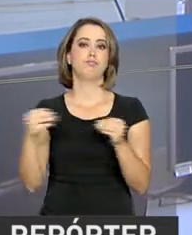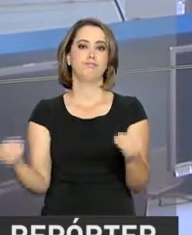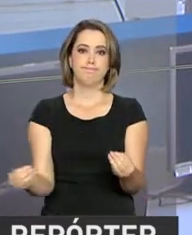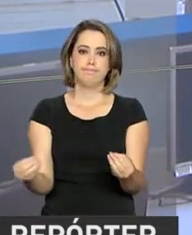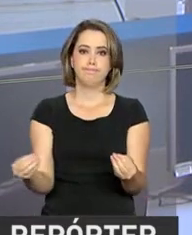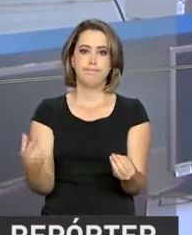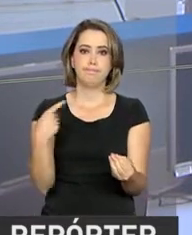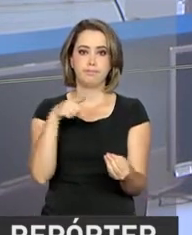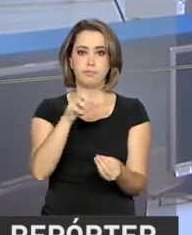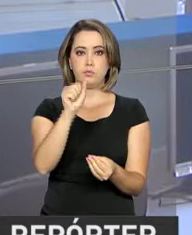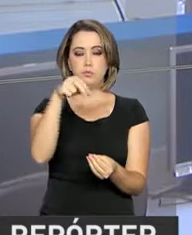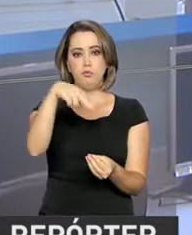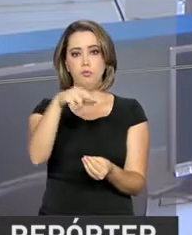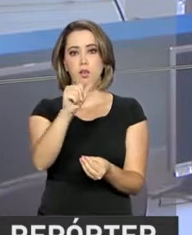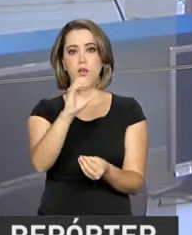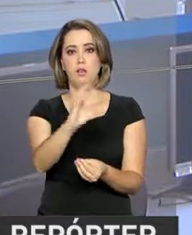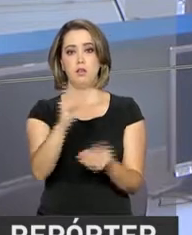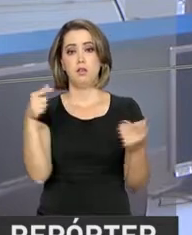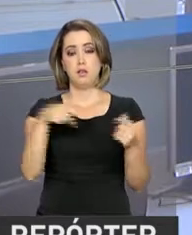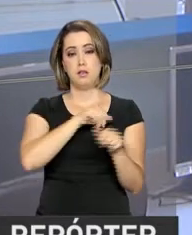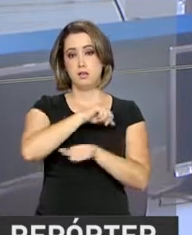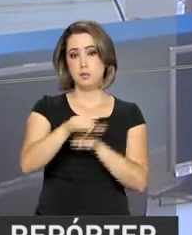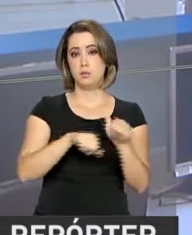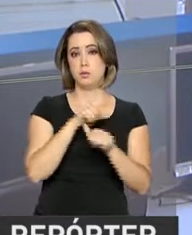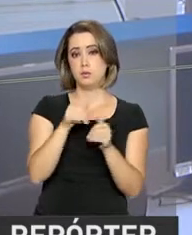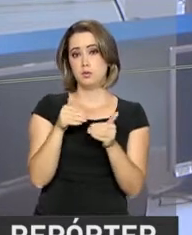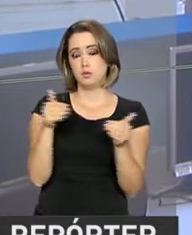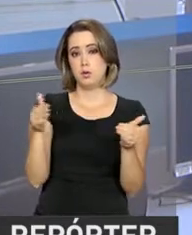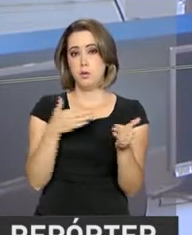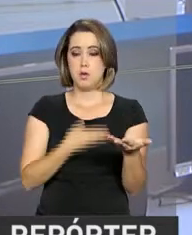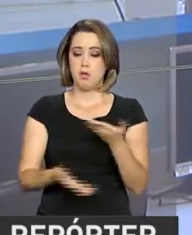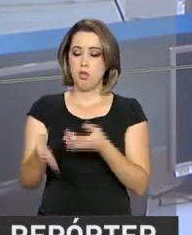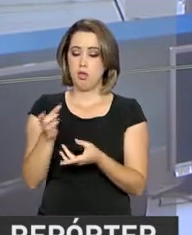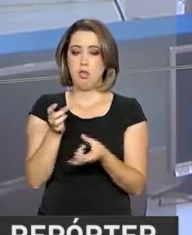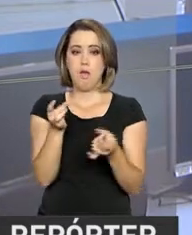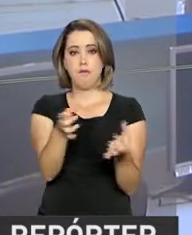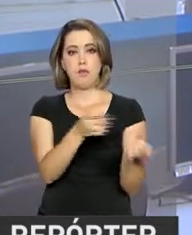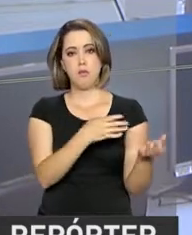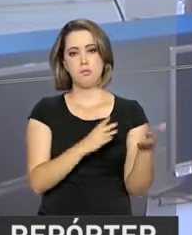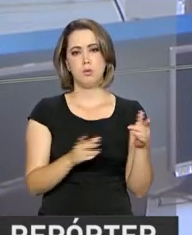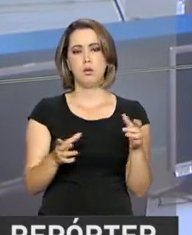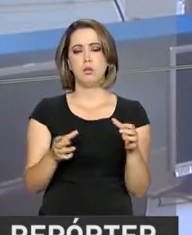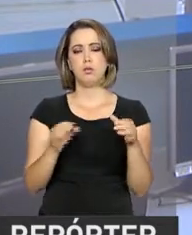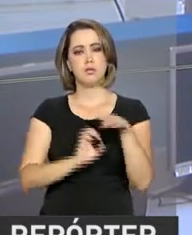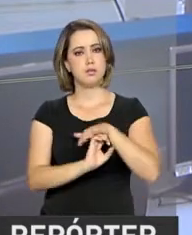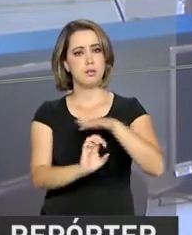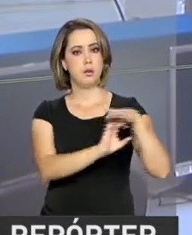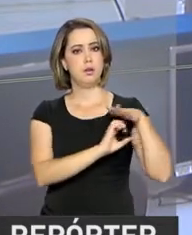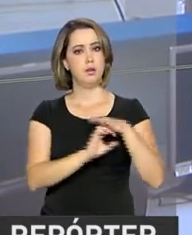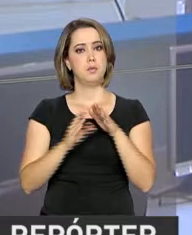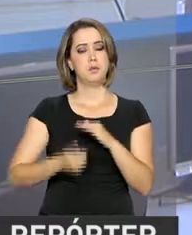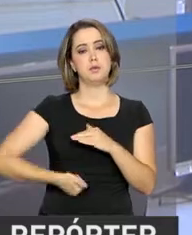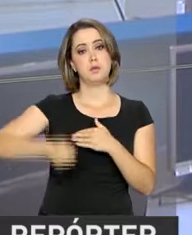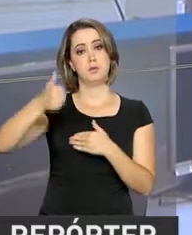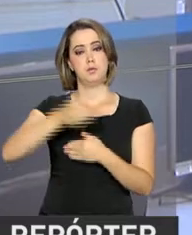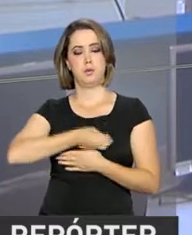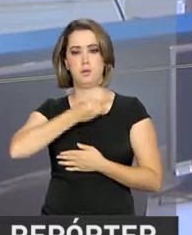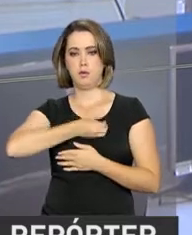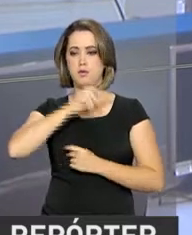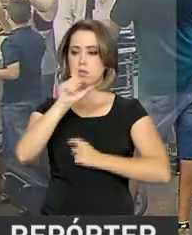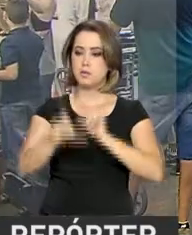anac essas todas essas mudanças vão aumentar a concorrência entre as empresas e beneficiar os consumidores